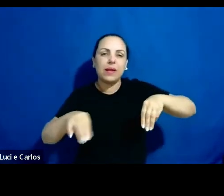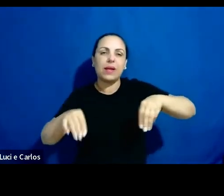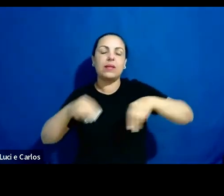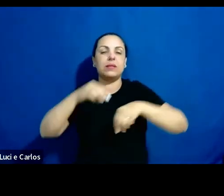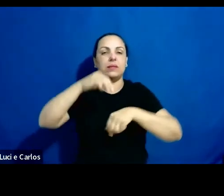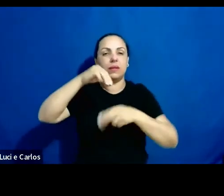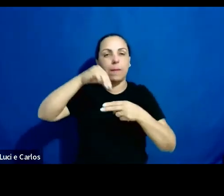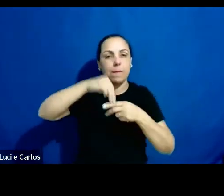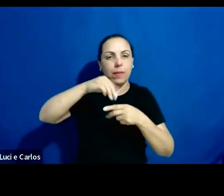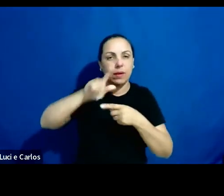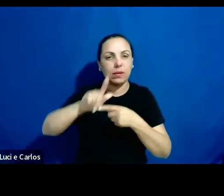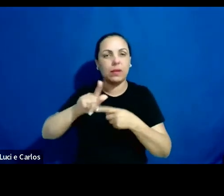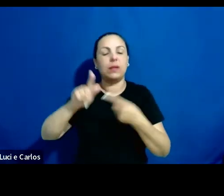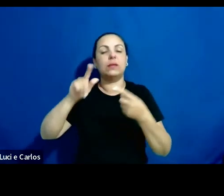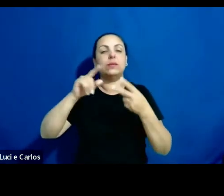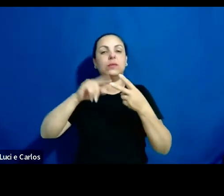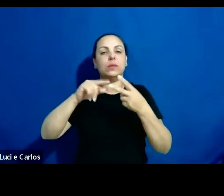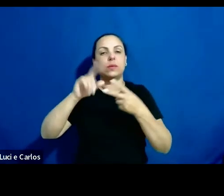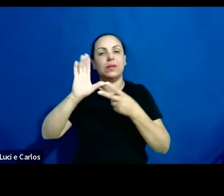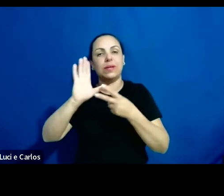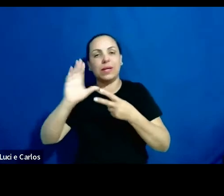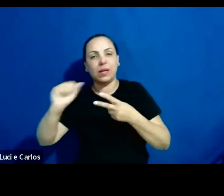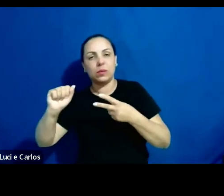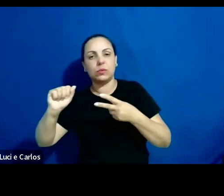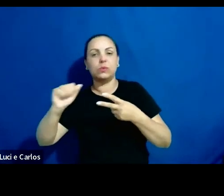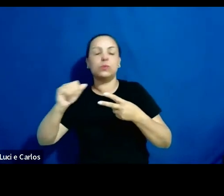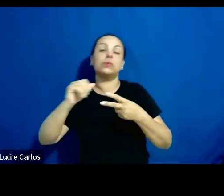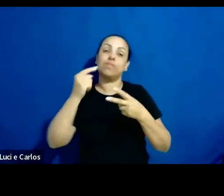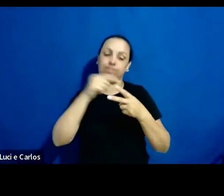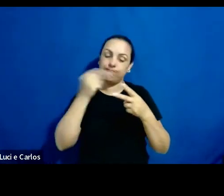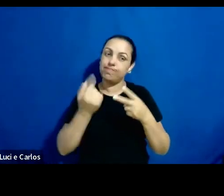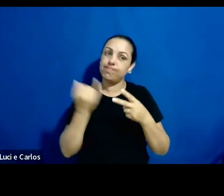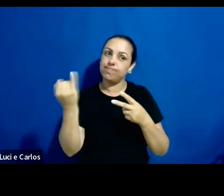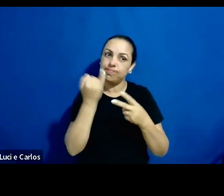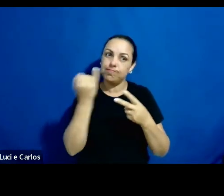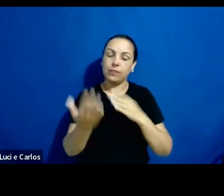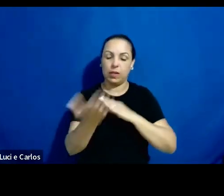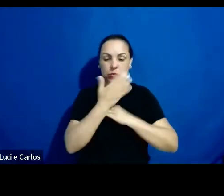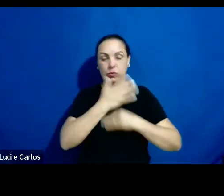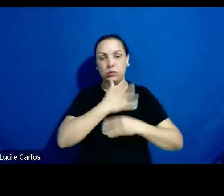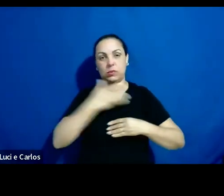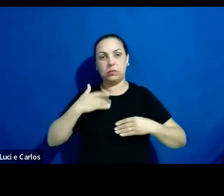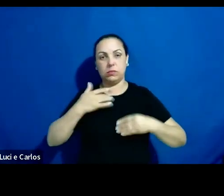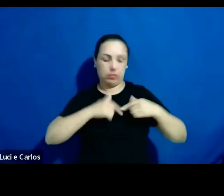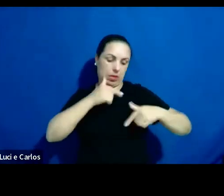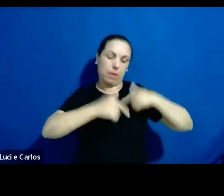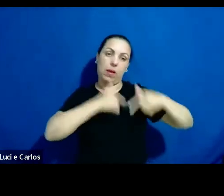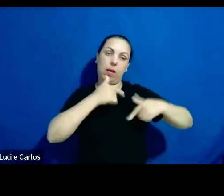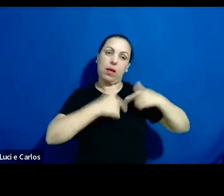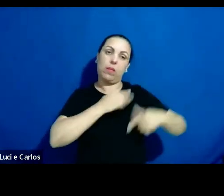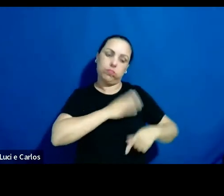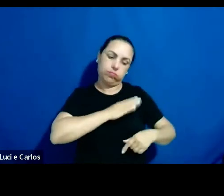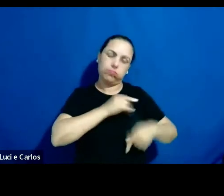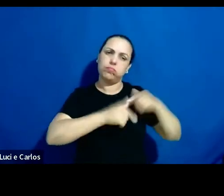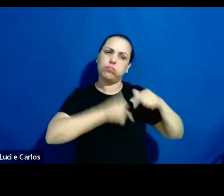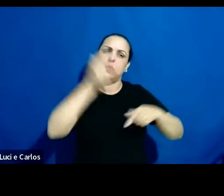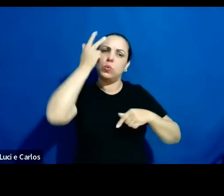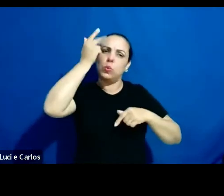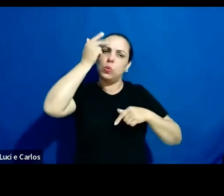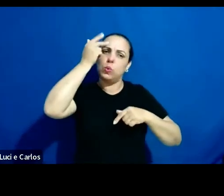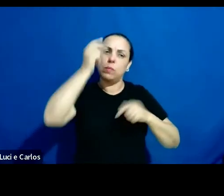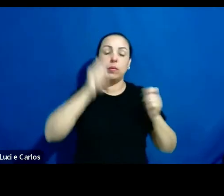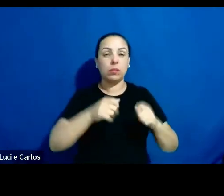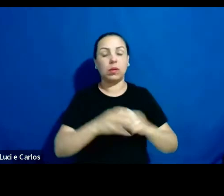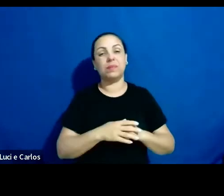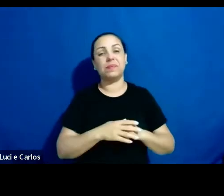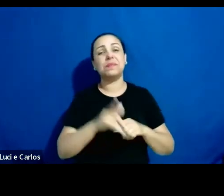de desenvolver um infarto do miocárdio? Lá vai. Primeiro, são maiores em pessoas que são